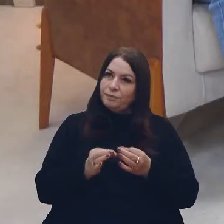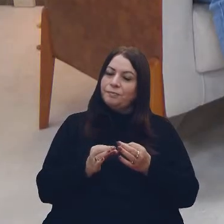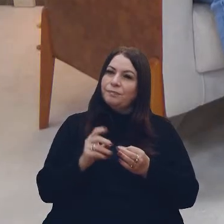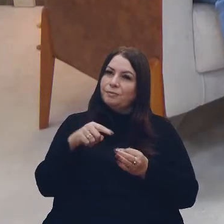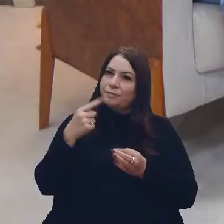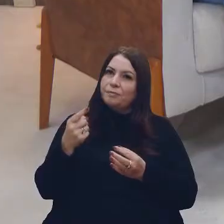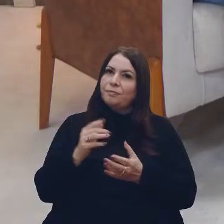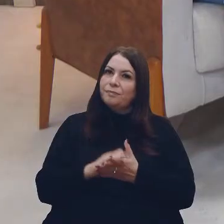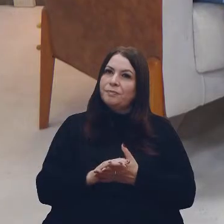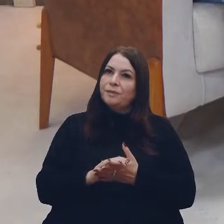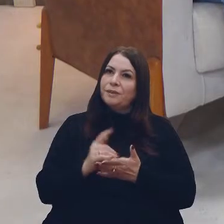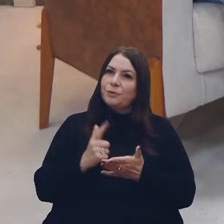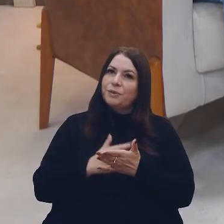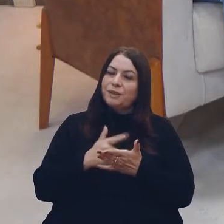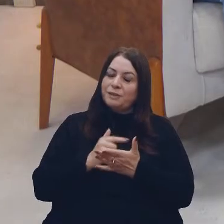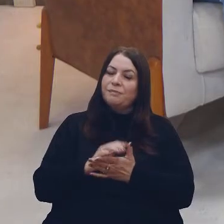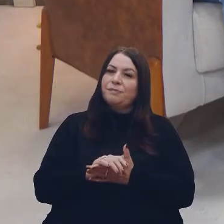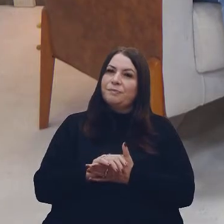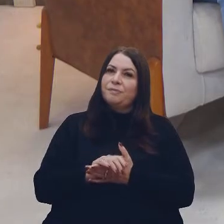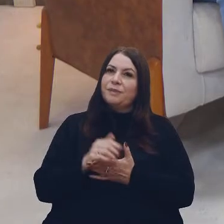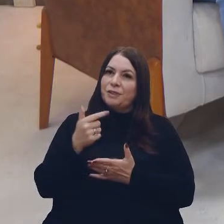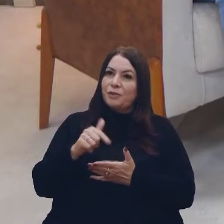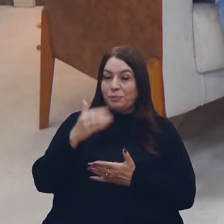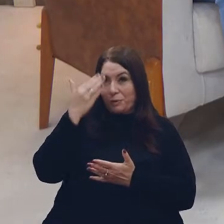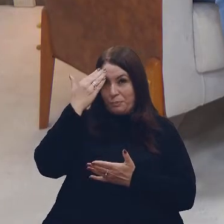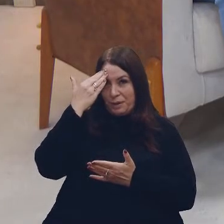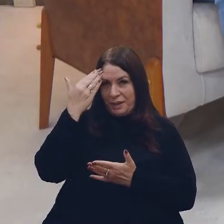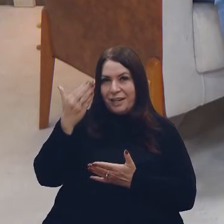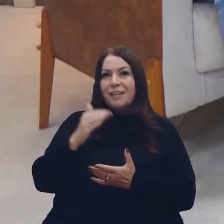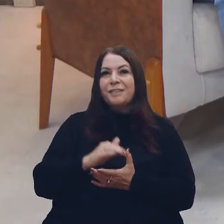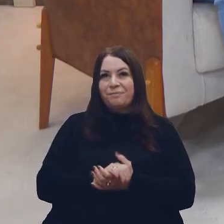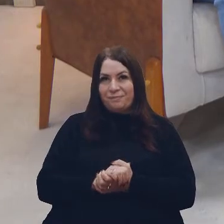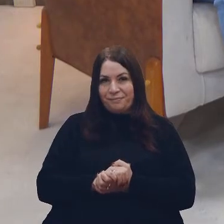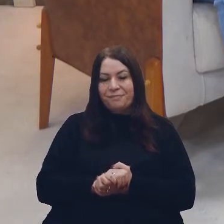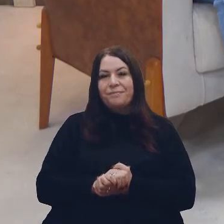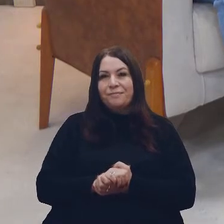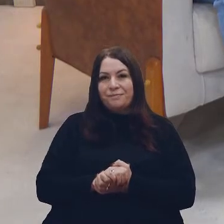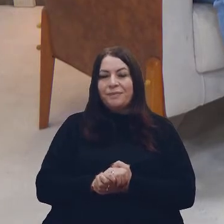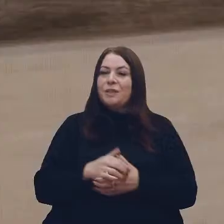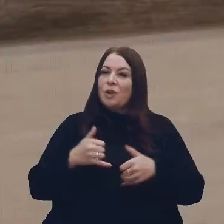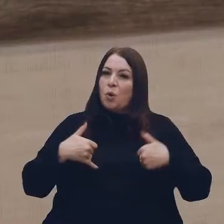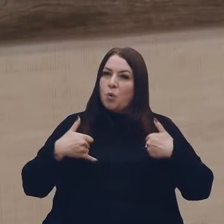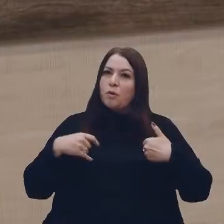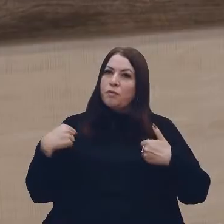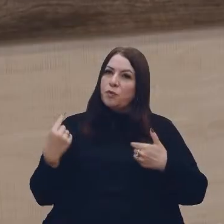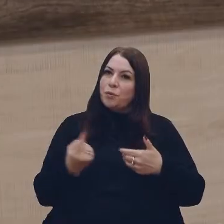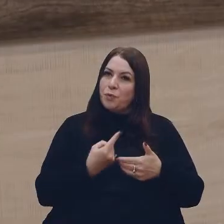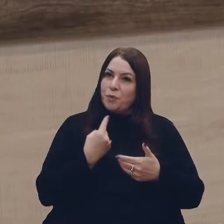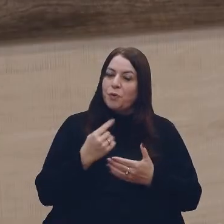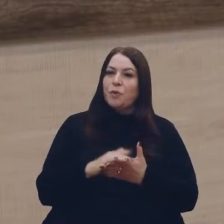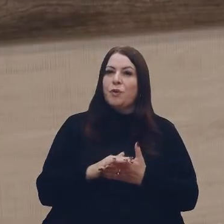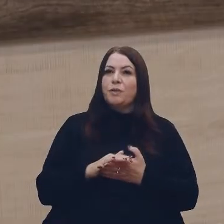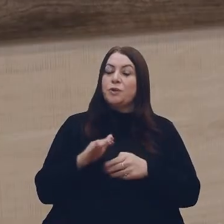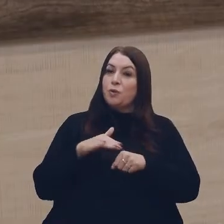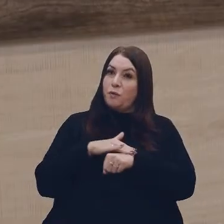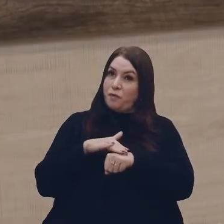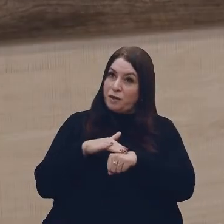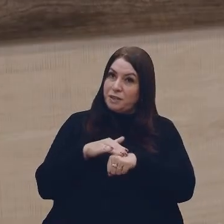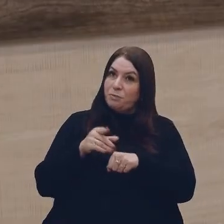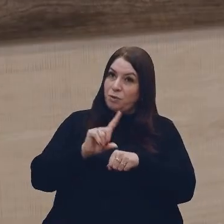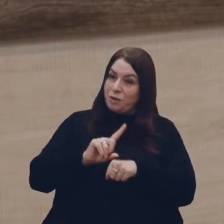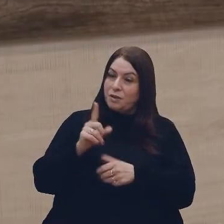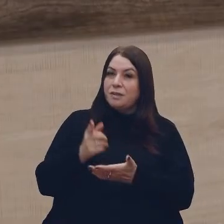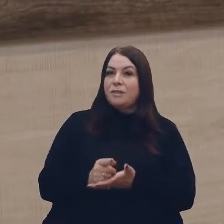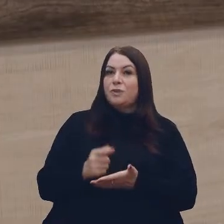terão outras obras aí, né? Mais uma vez, muito obrigado, então. A honra foi toda nossa, então. Acabamos de